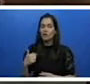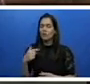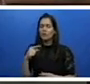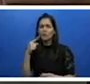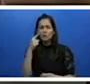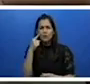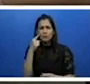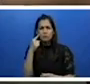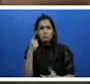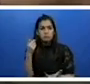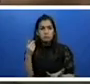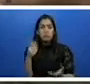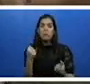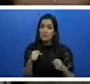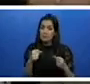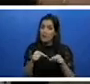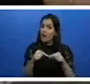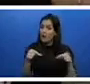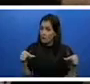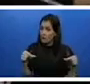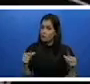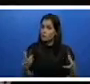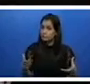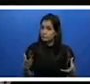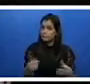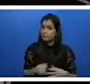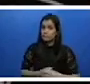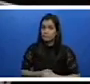para fazer atividade, tá, pessoal?